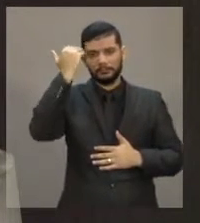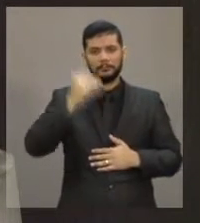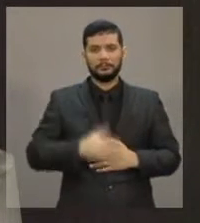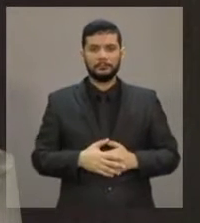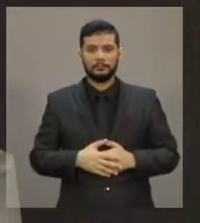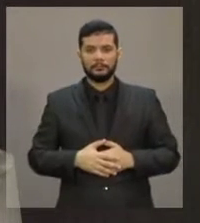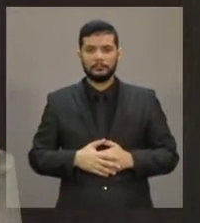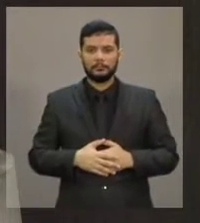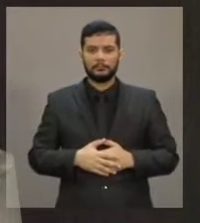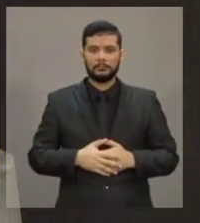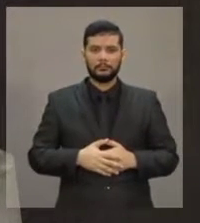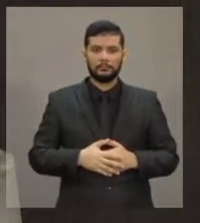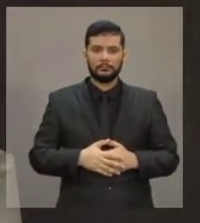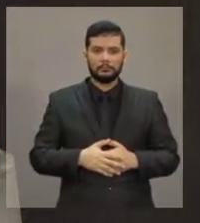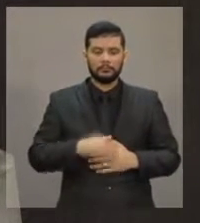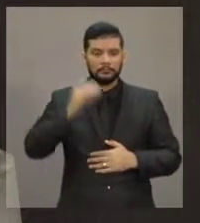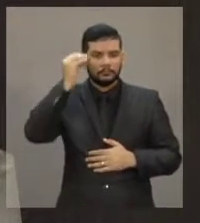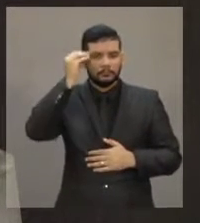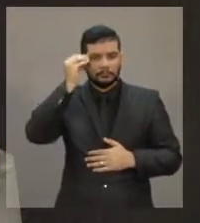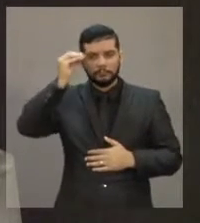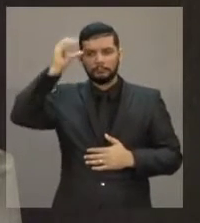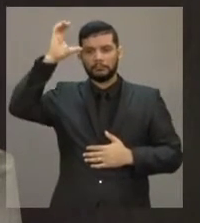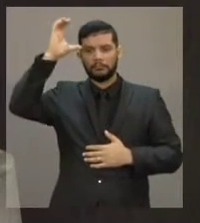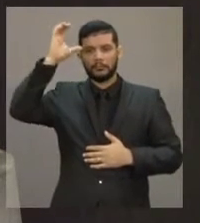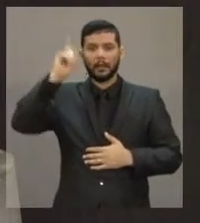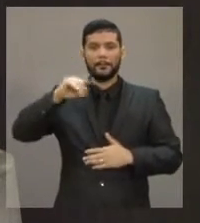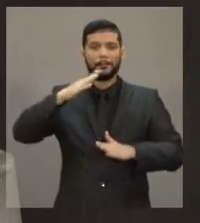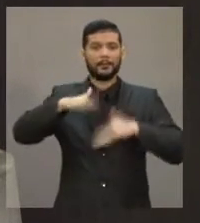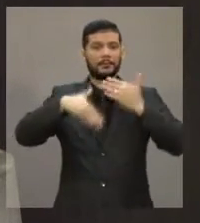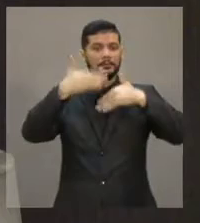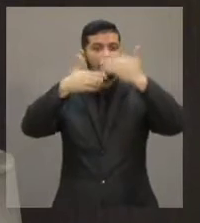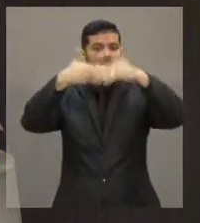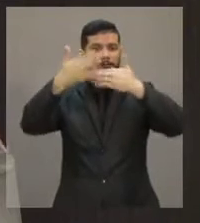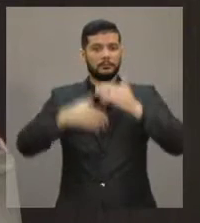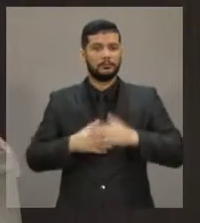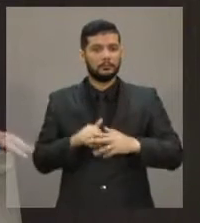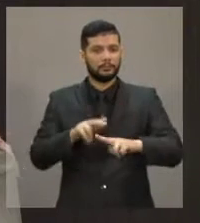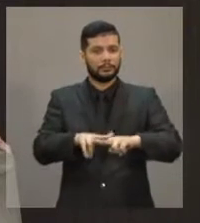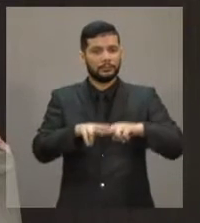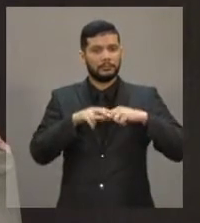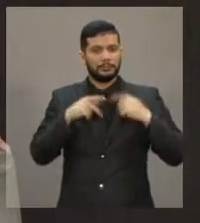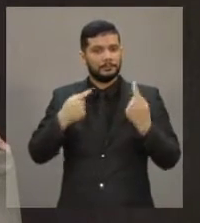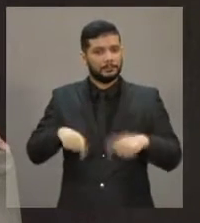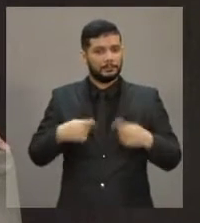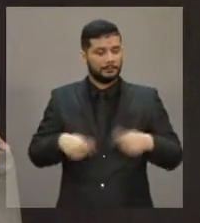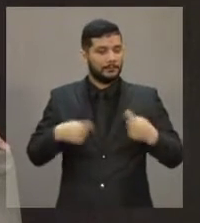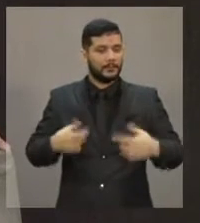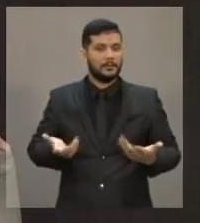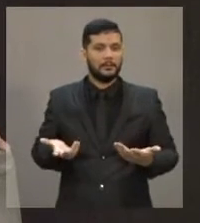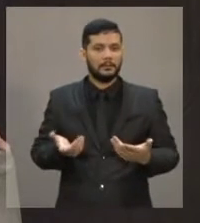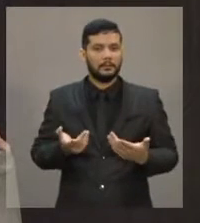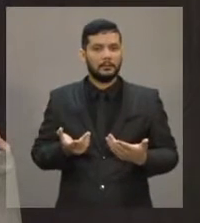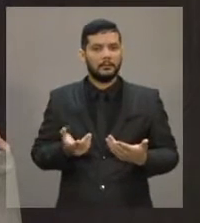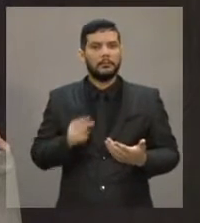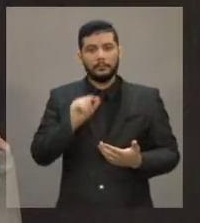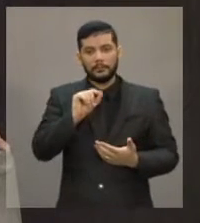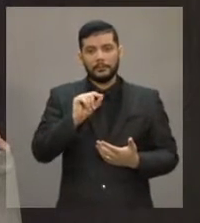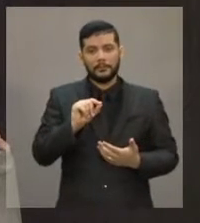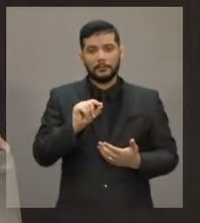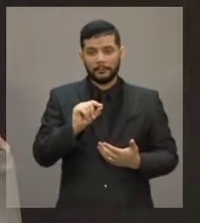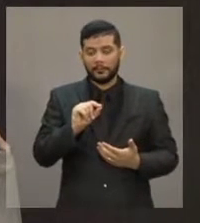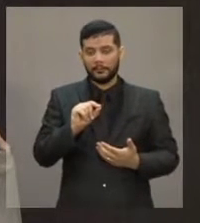é um processo. E que, portanto, é necessário fazer